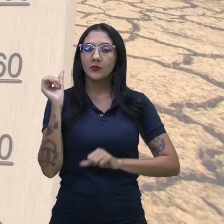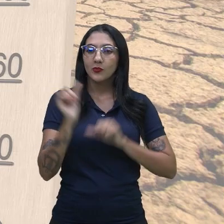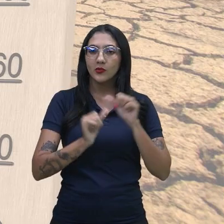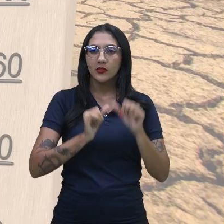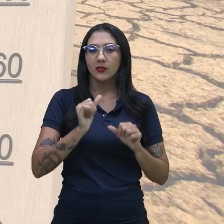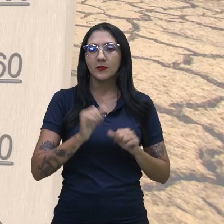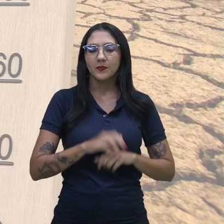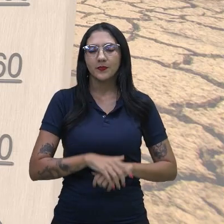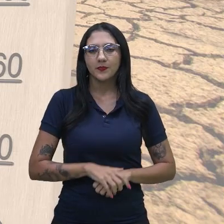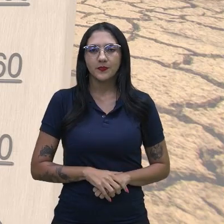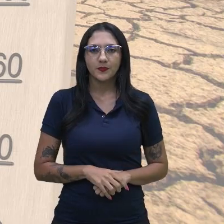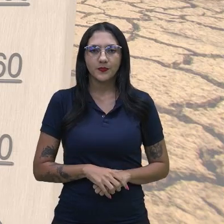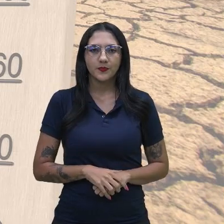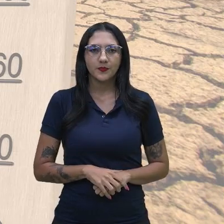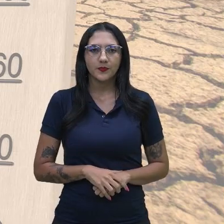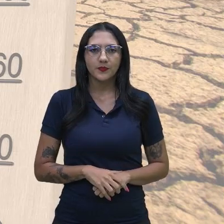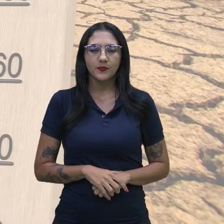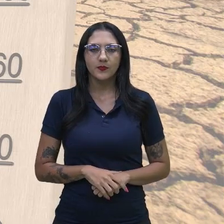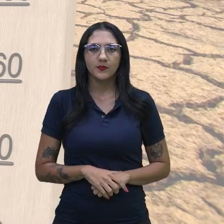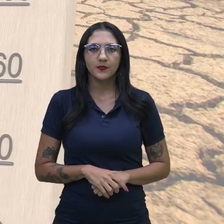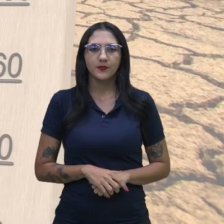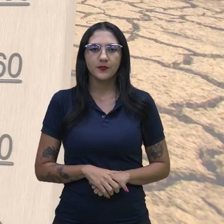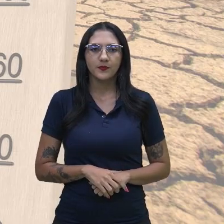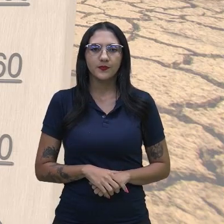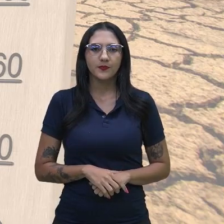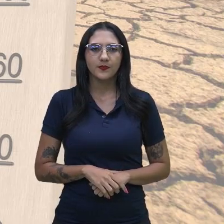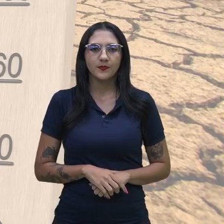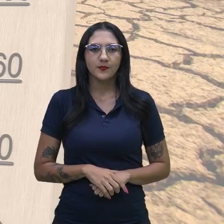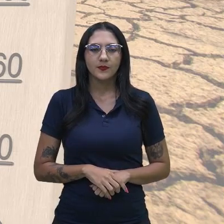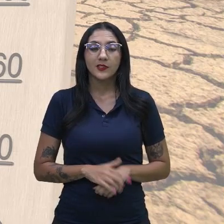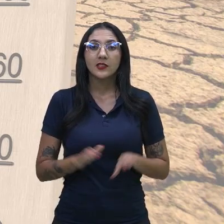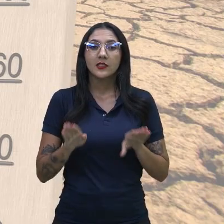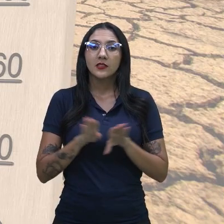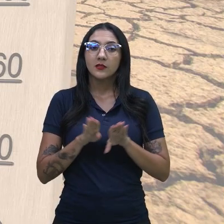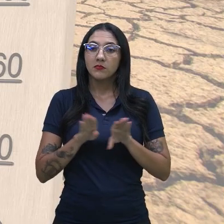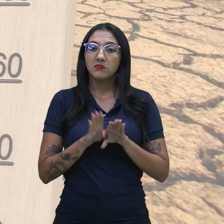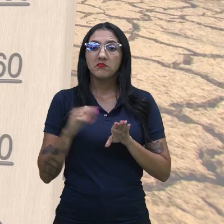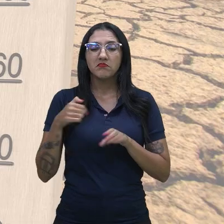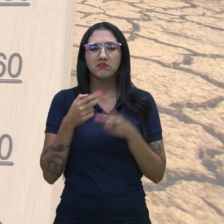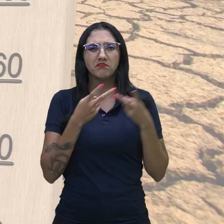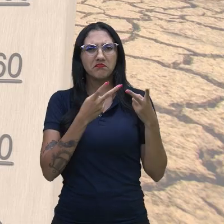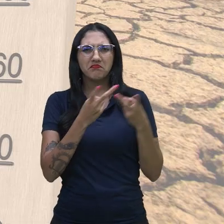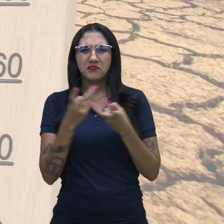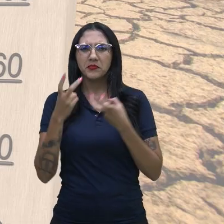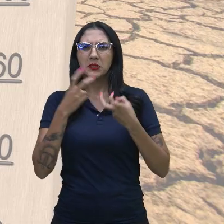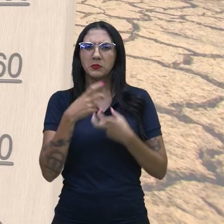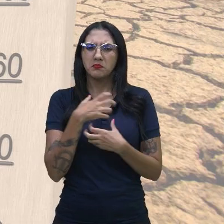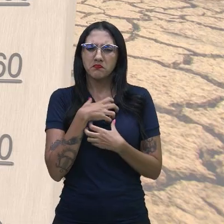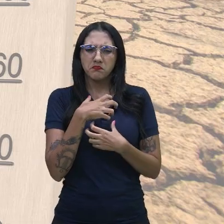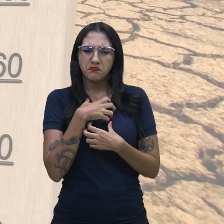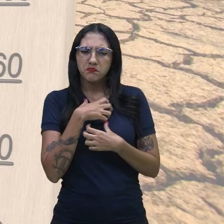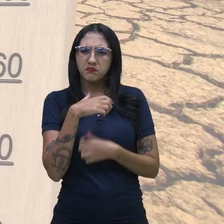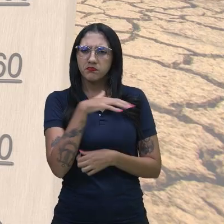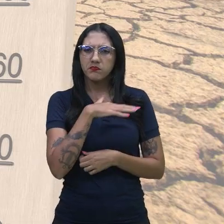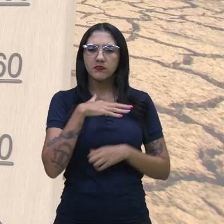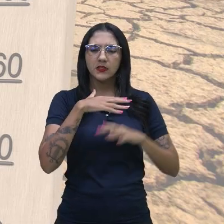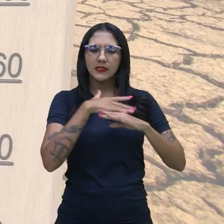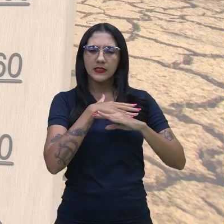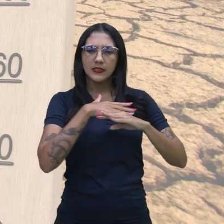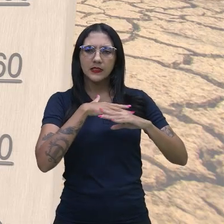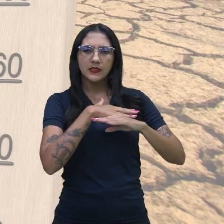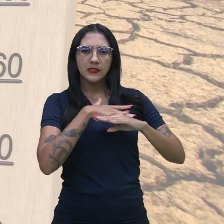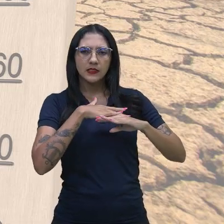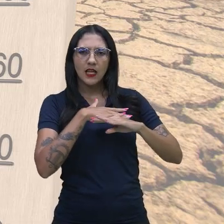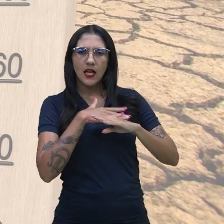climáticas. E isso aí nós podemos sentir na pele, né? Nós podemos perceber hoje nas cidades, né, que